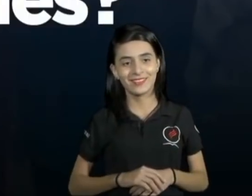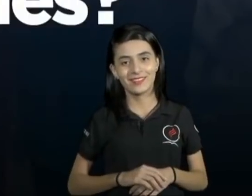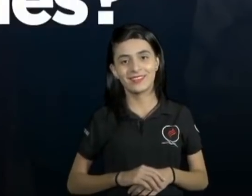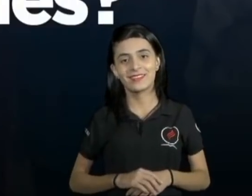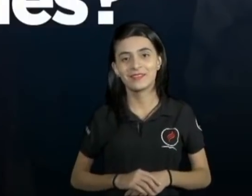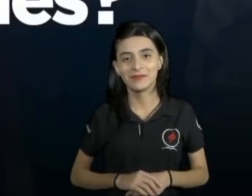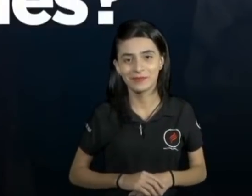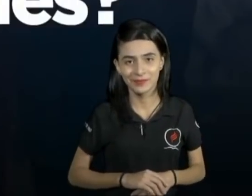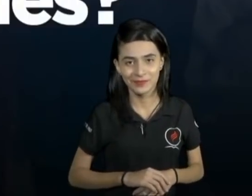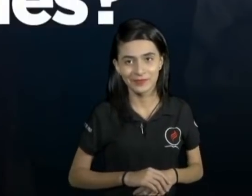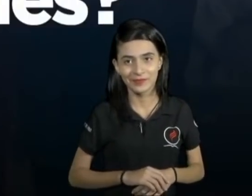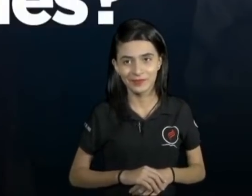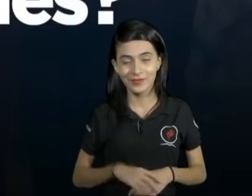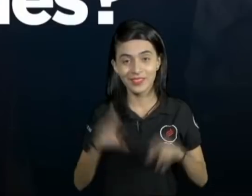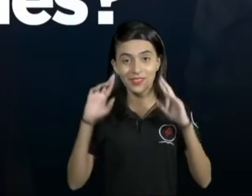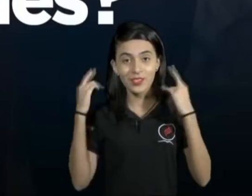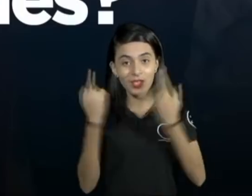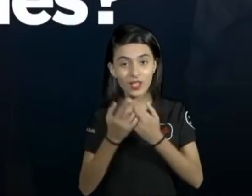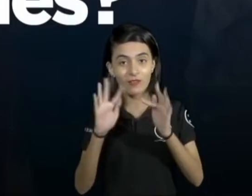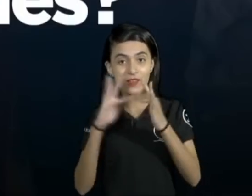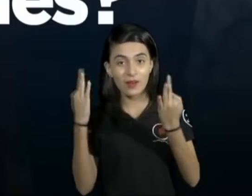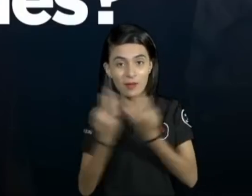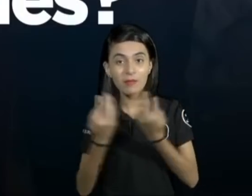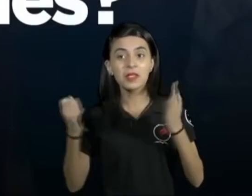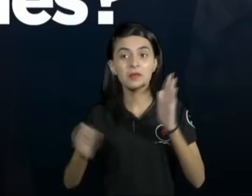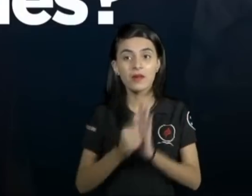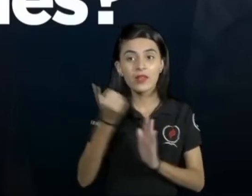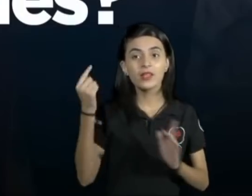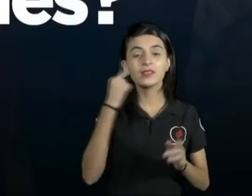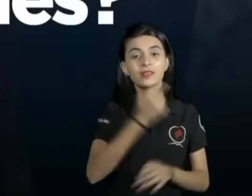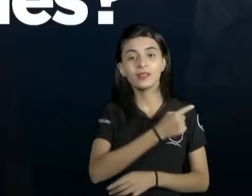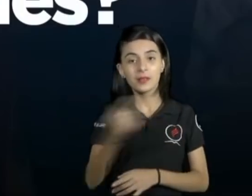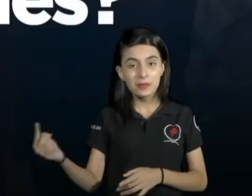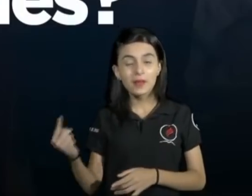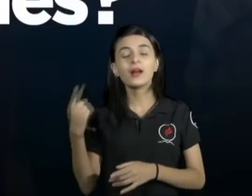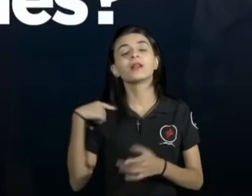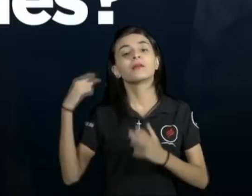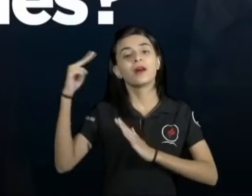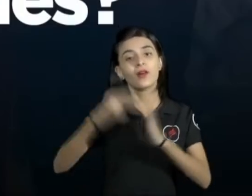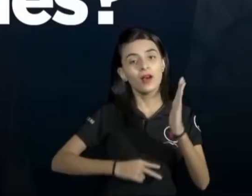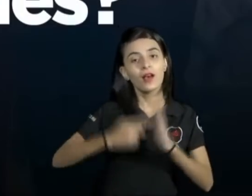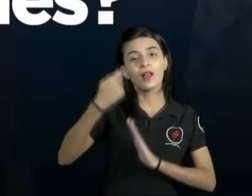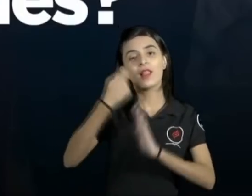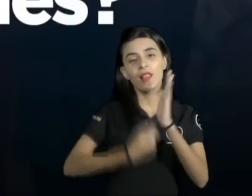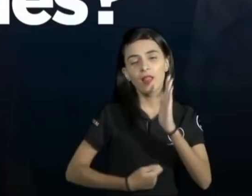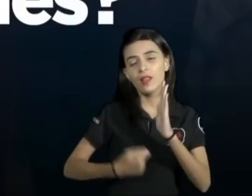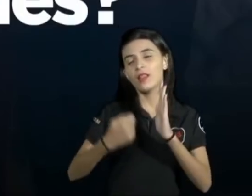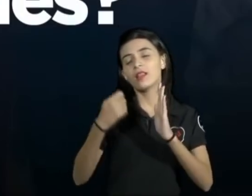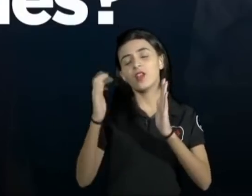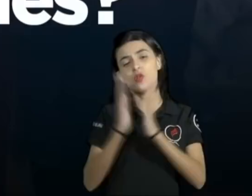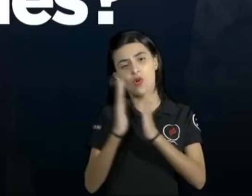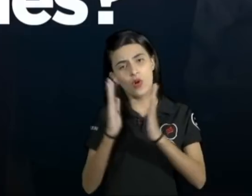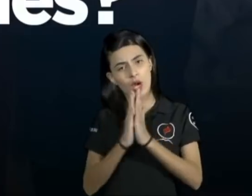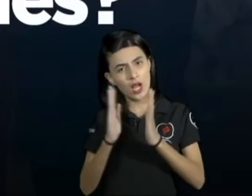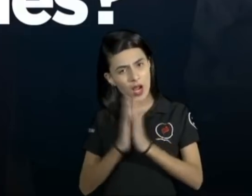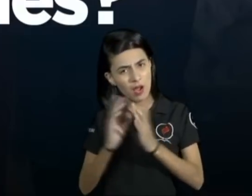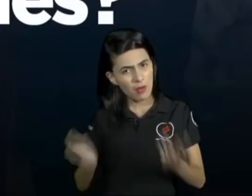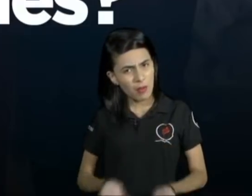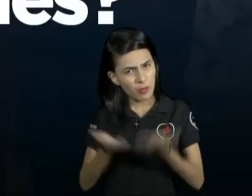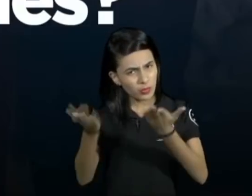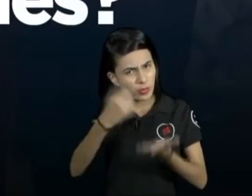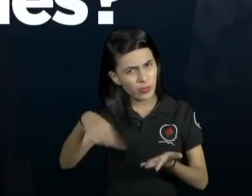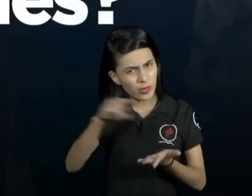eu posso reuniu sua família uma vez por semana para o lá e ler o texto que a gente dá aqui por mês só para motivar